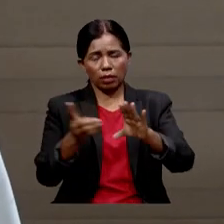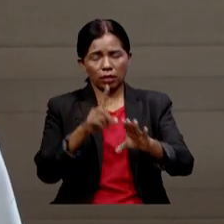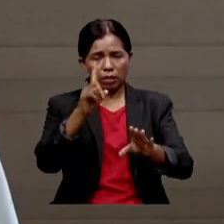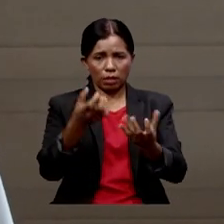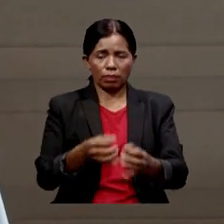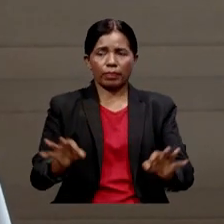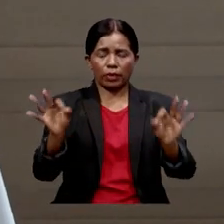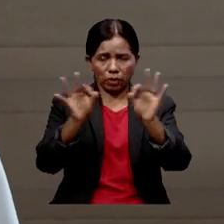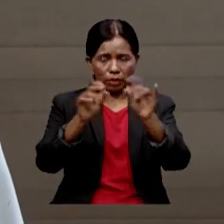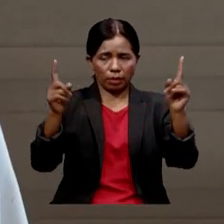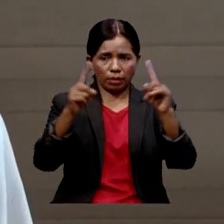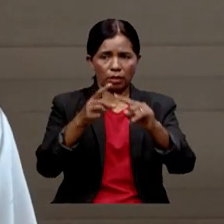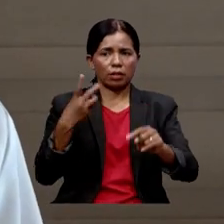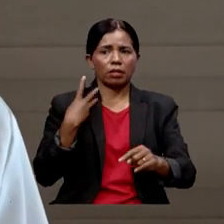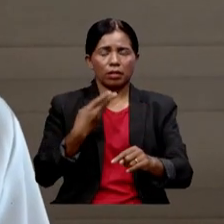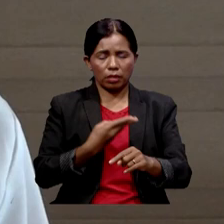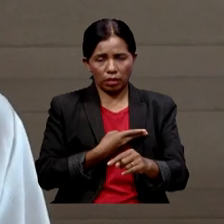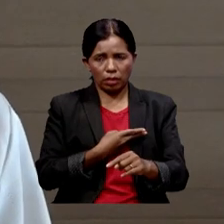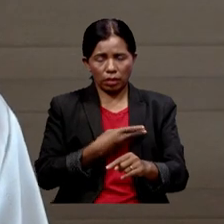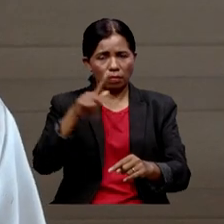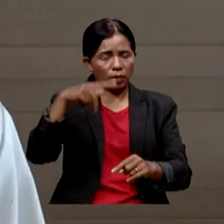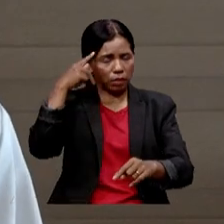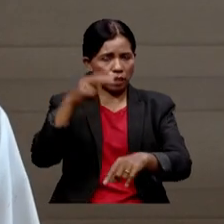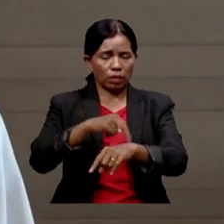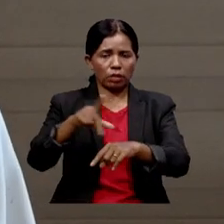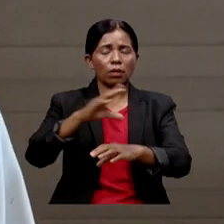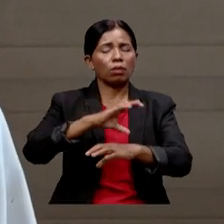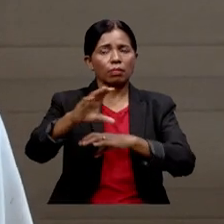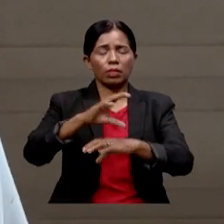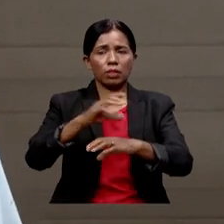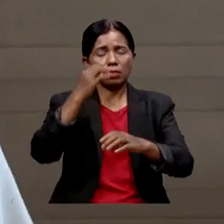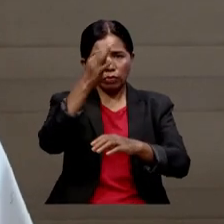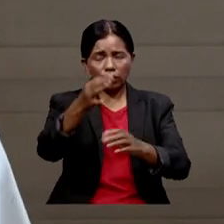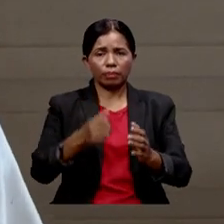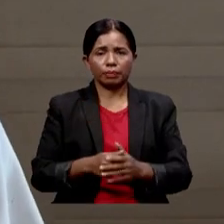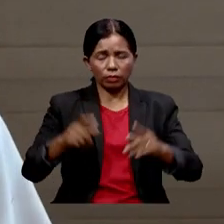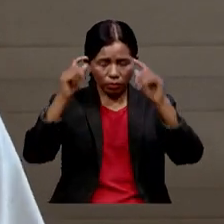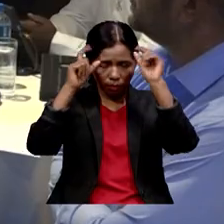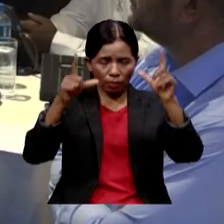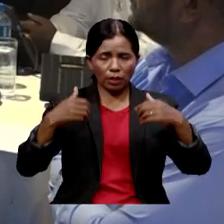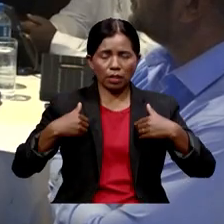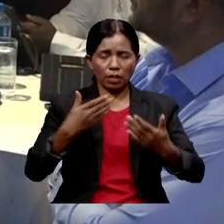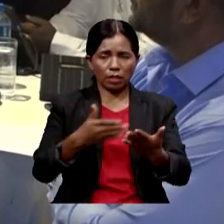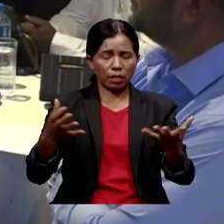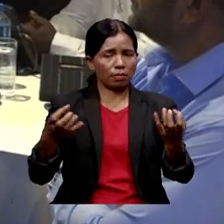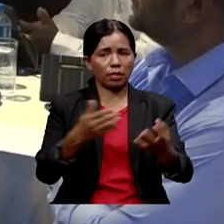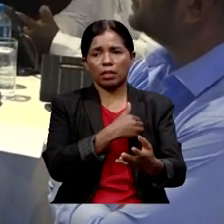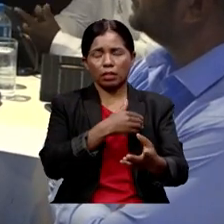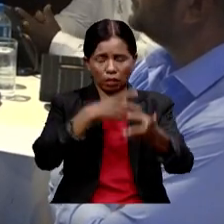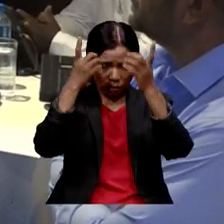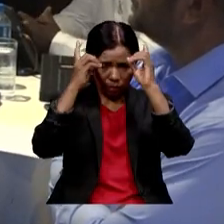ke importante ba itania política nacional comércio Boeing. Timor-Leste é produto local barato, mas se dá o